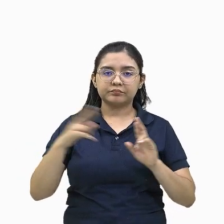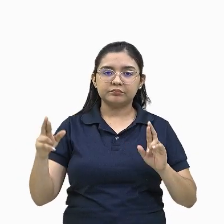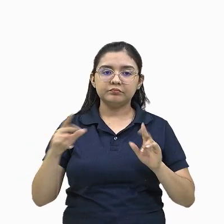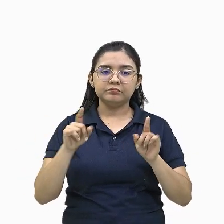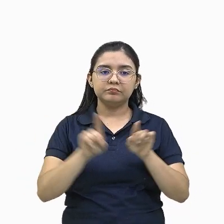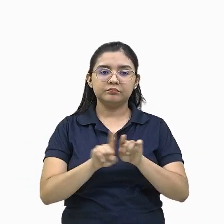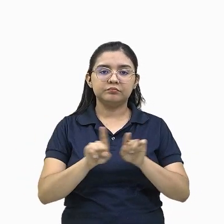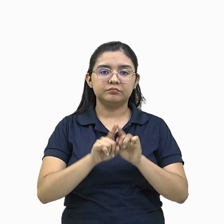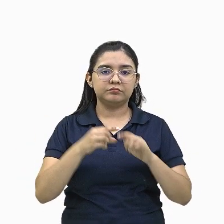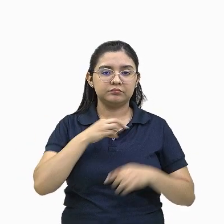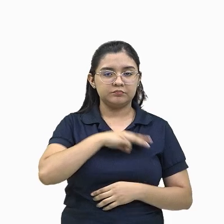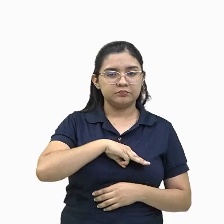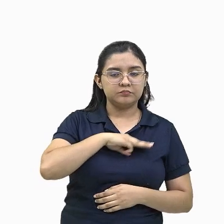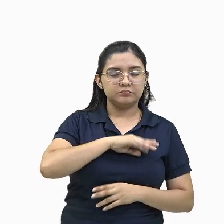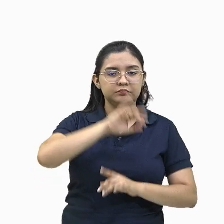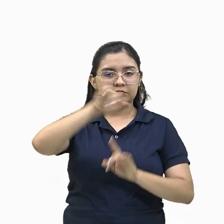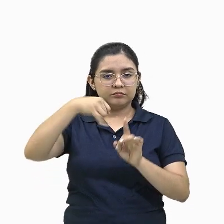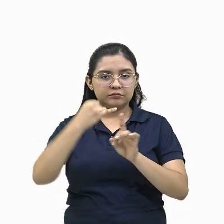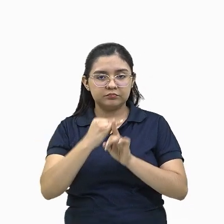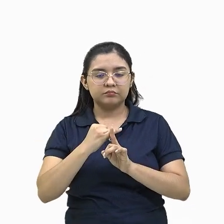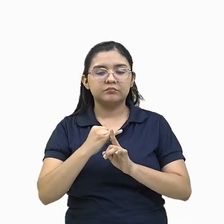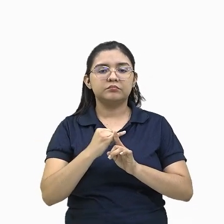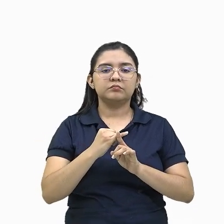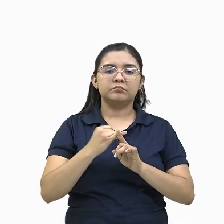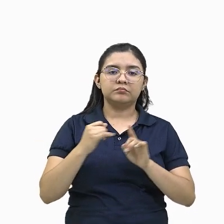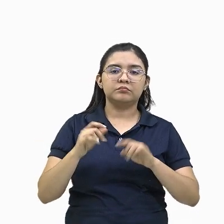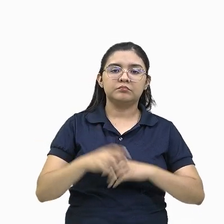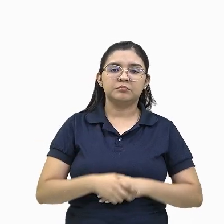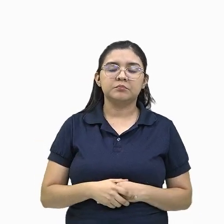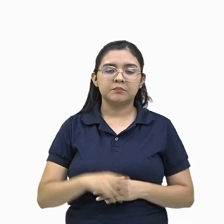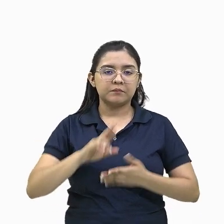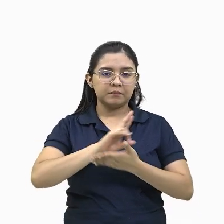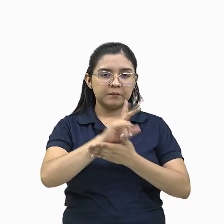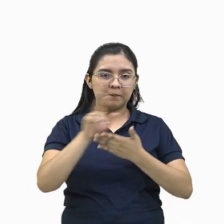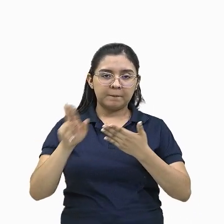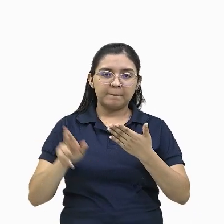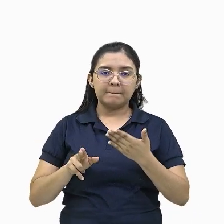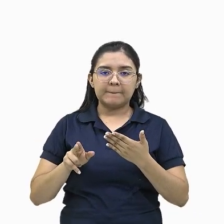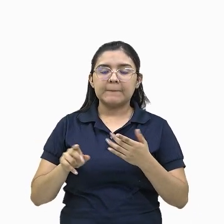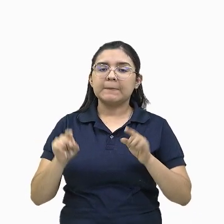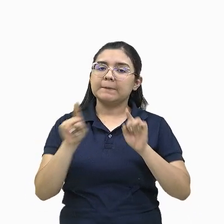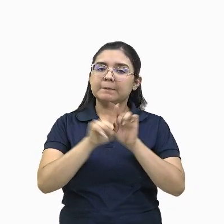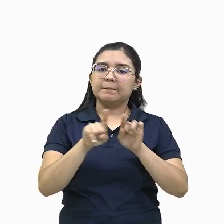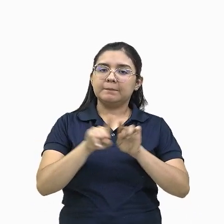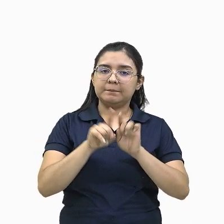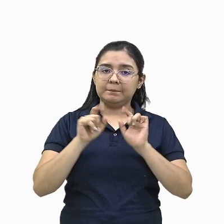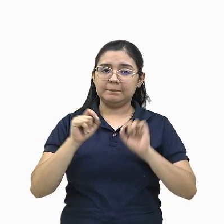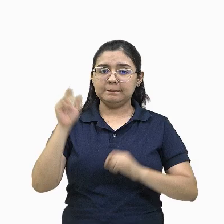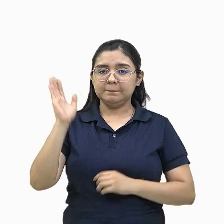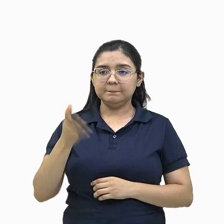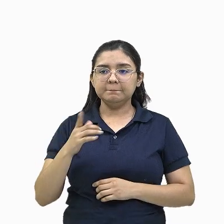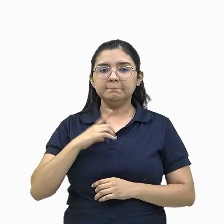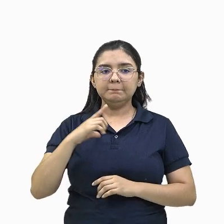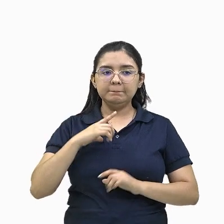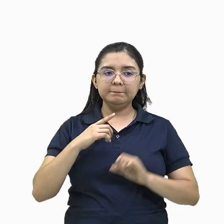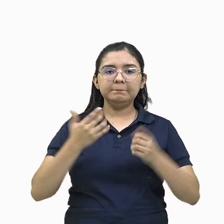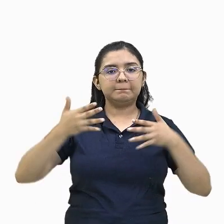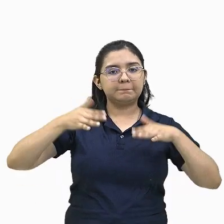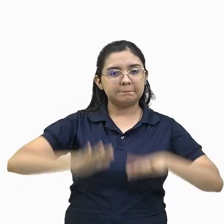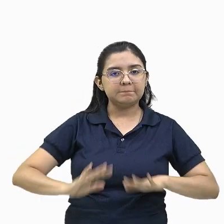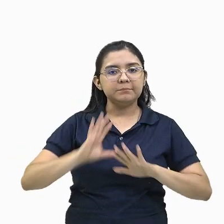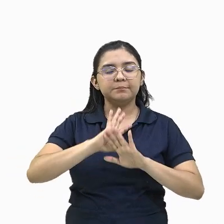corpos de missões, como jesuítas, carmelitas, capuchinhos e diversas outras, que estavam já estabelecidos na Amazônia,